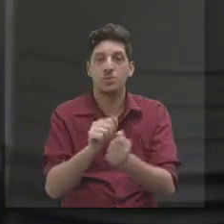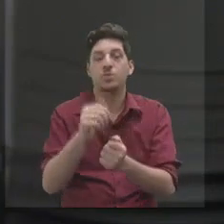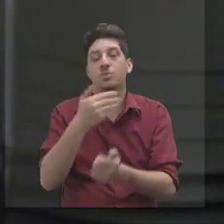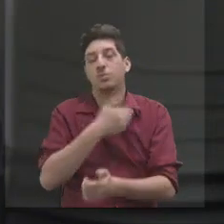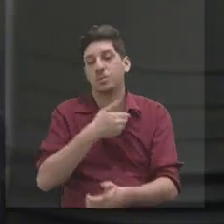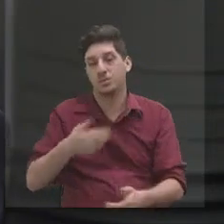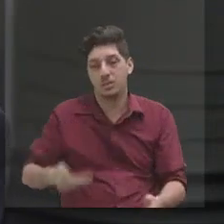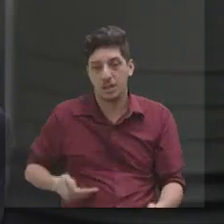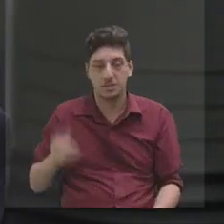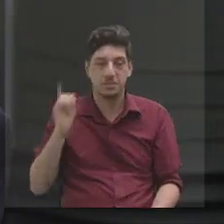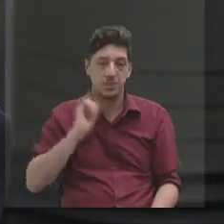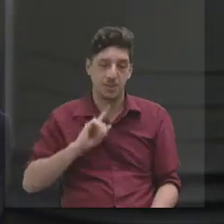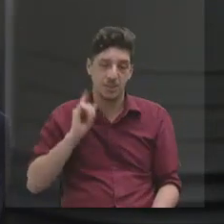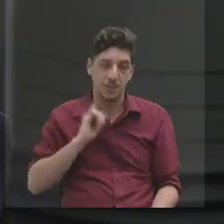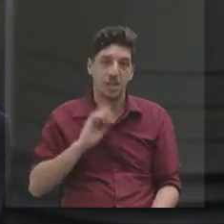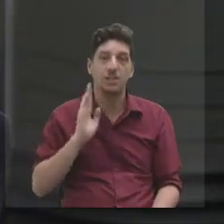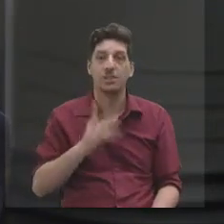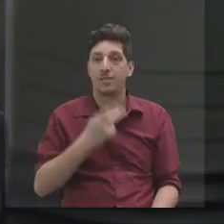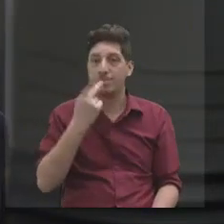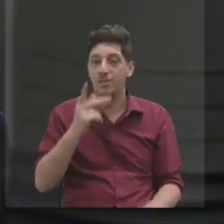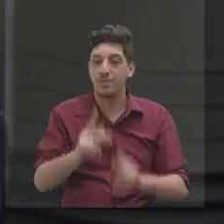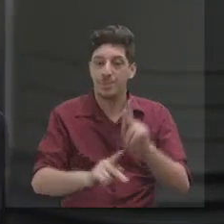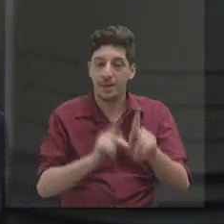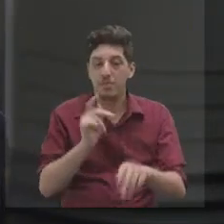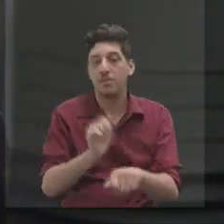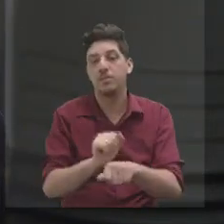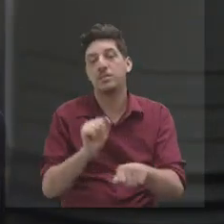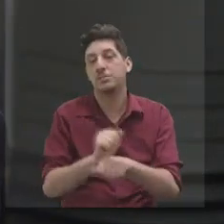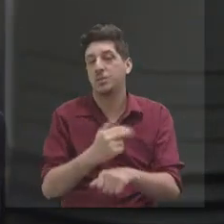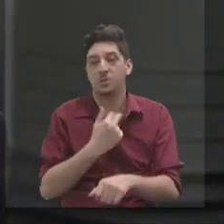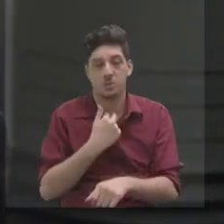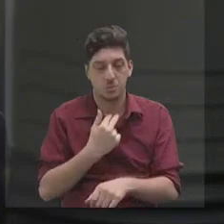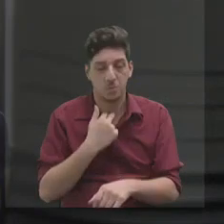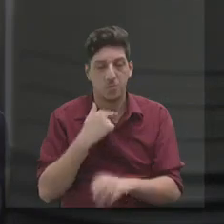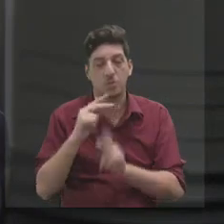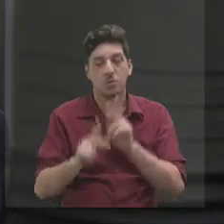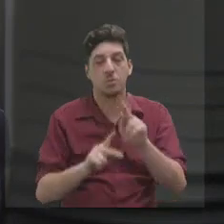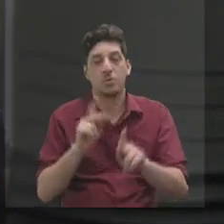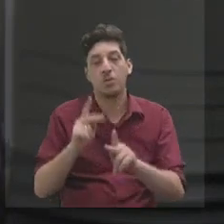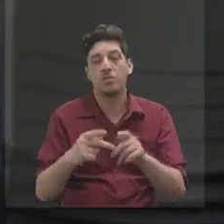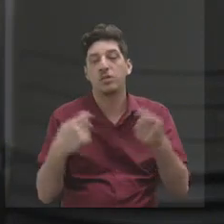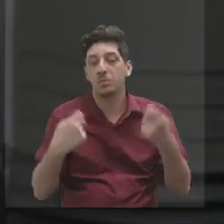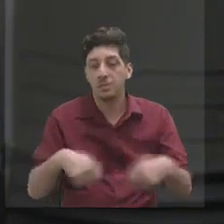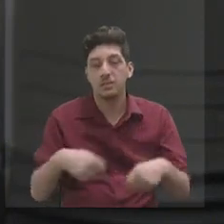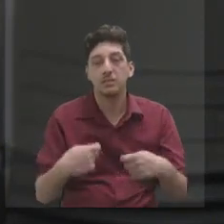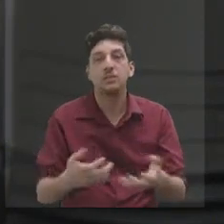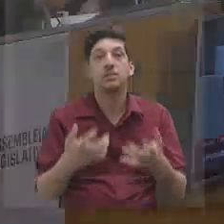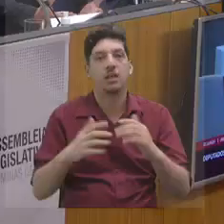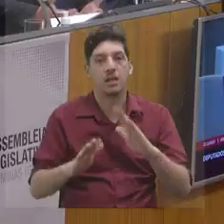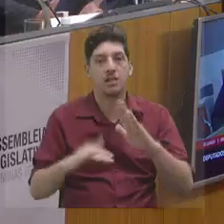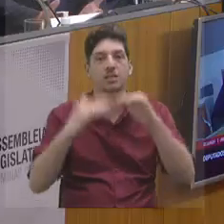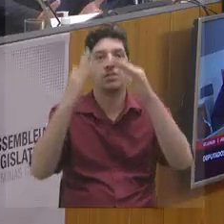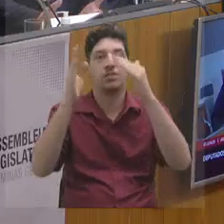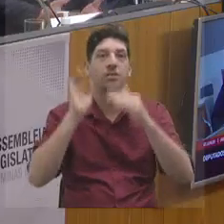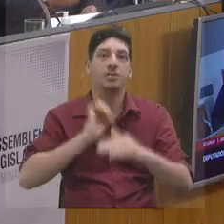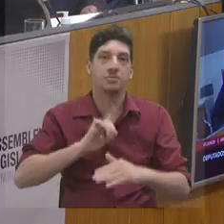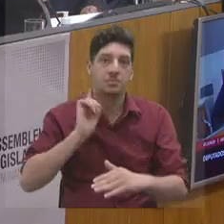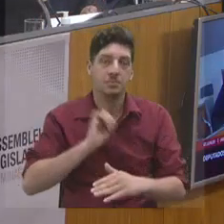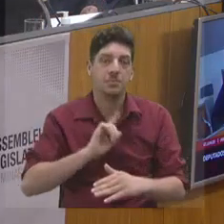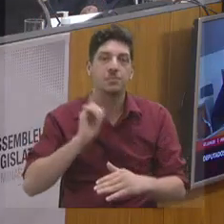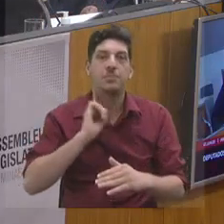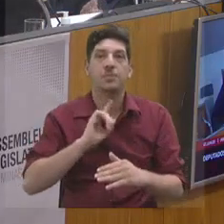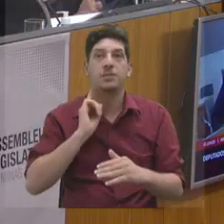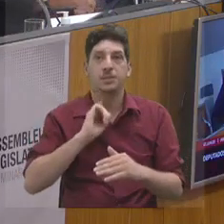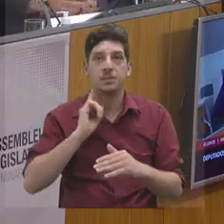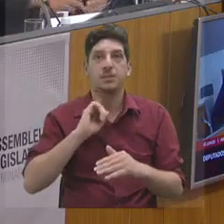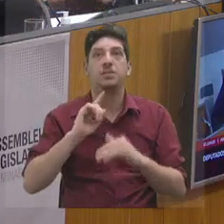porque se o povo não pode esperar o povo está querendo desenvolvimento e Minas está